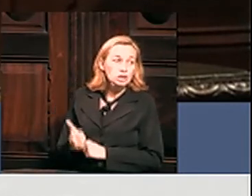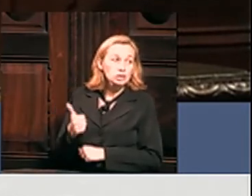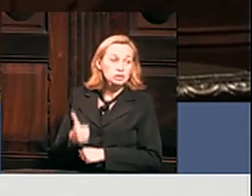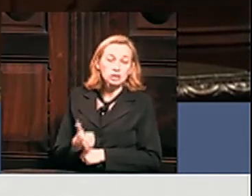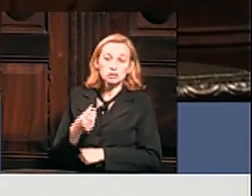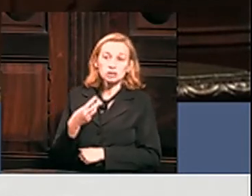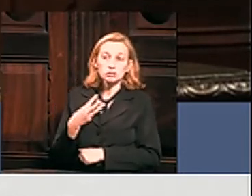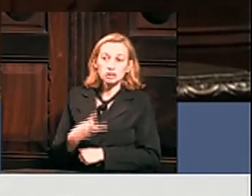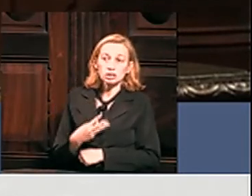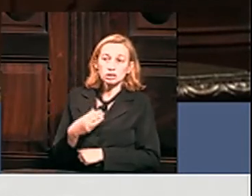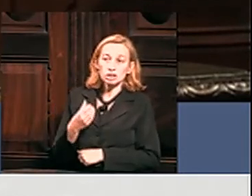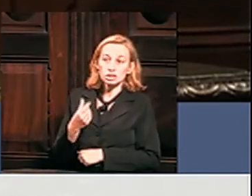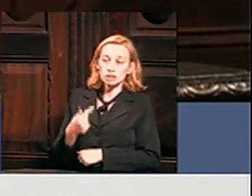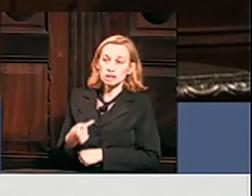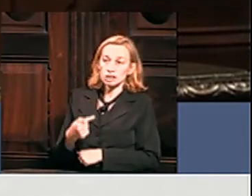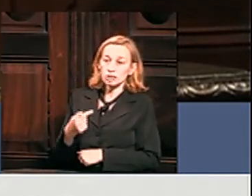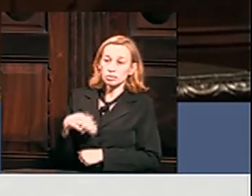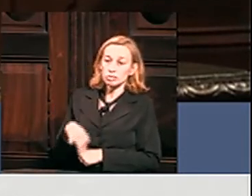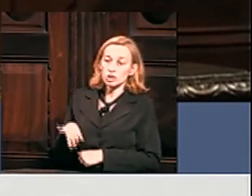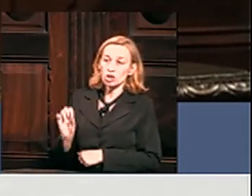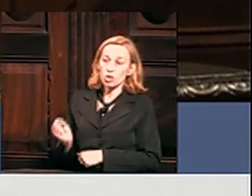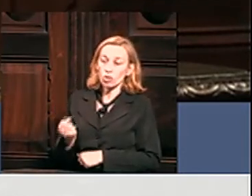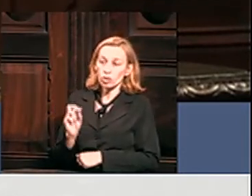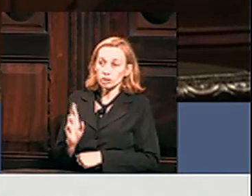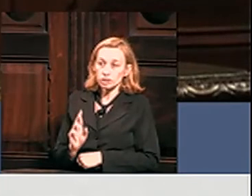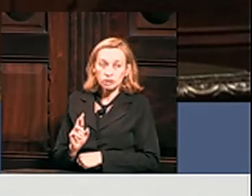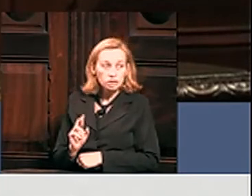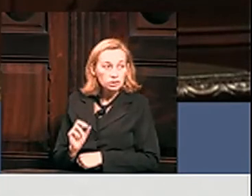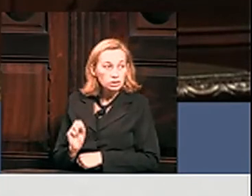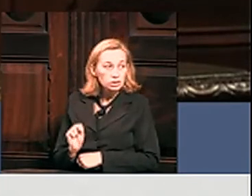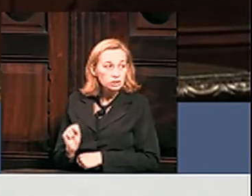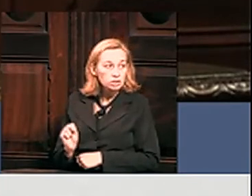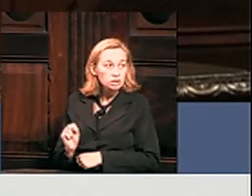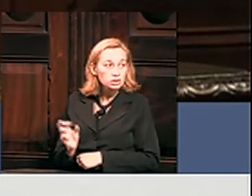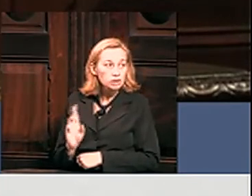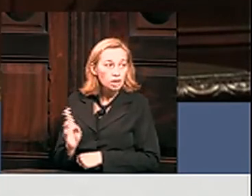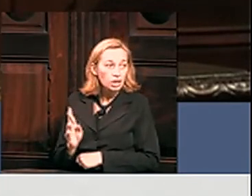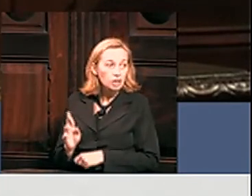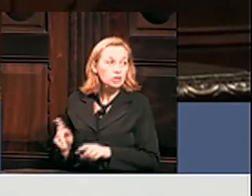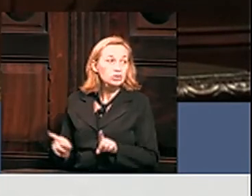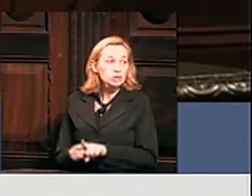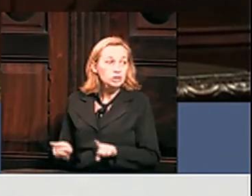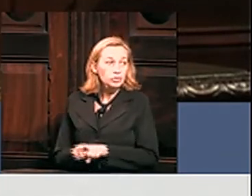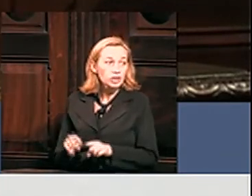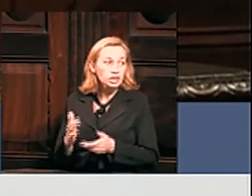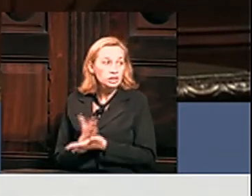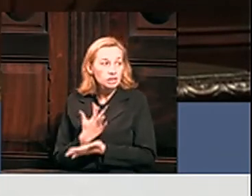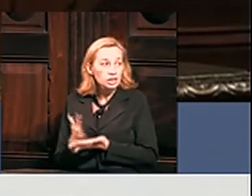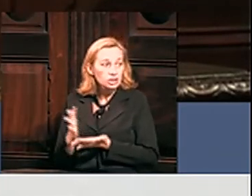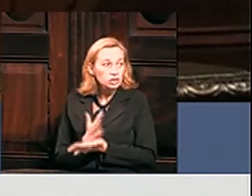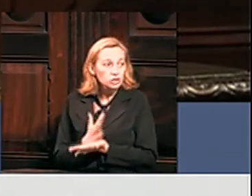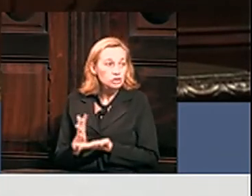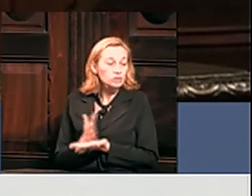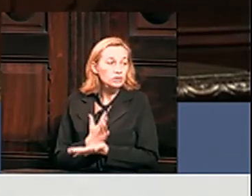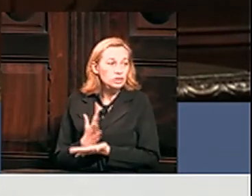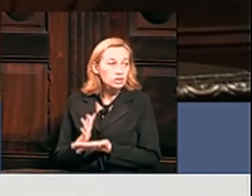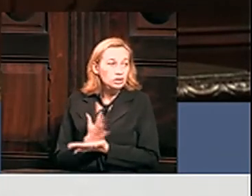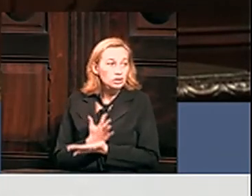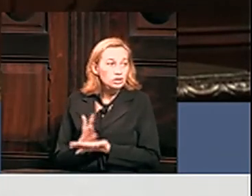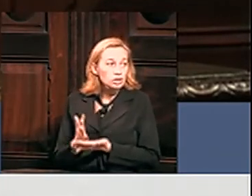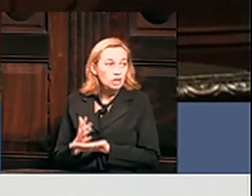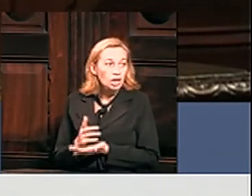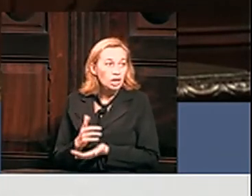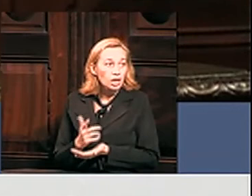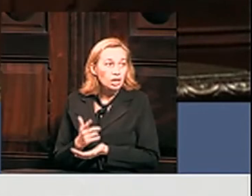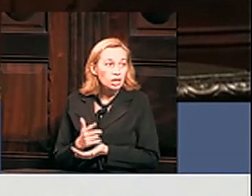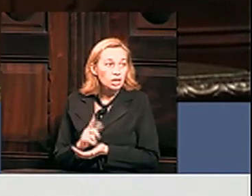137 bilhões de reais, como também as questões relativas ao não